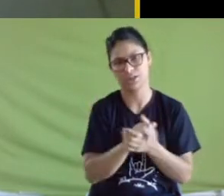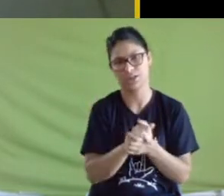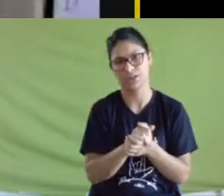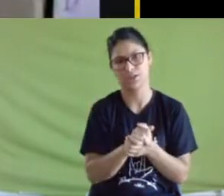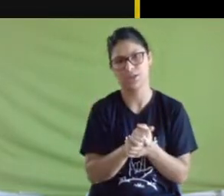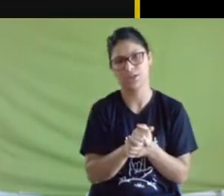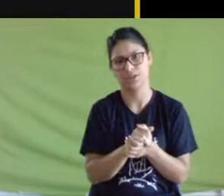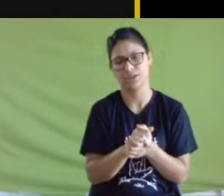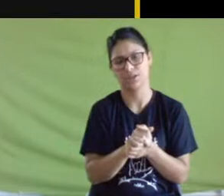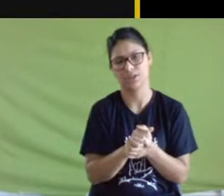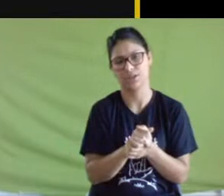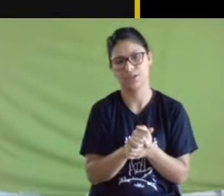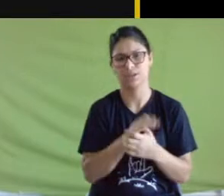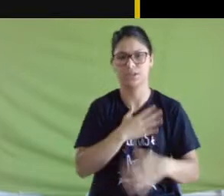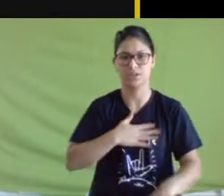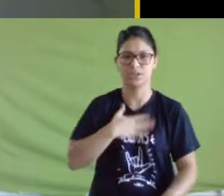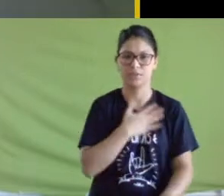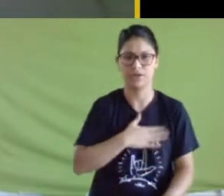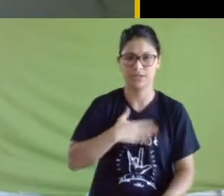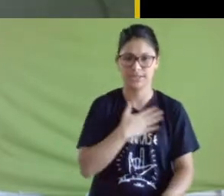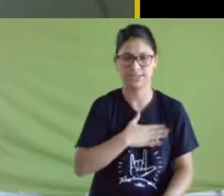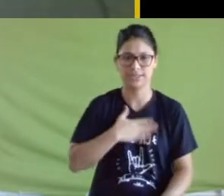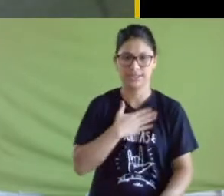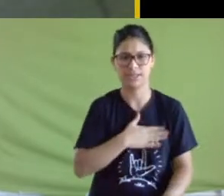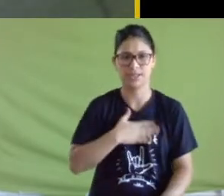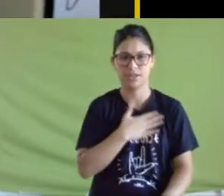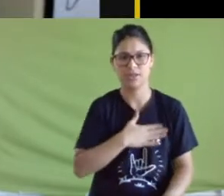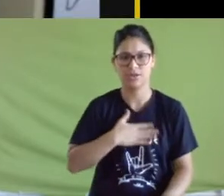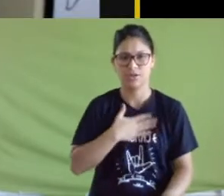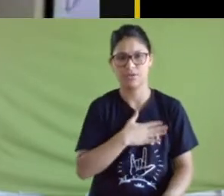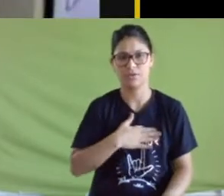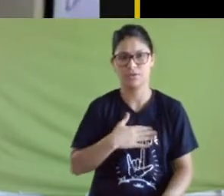uma grande satisfação, né? Pelo menos.